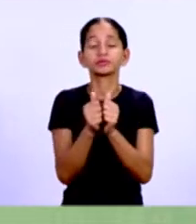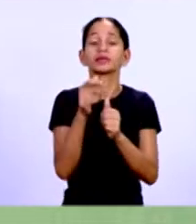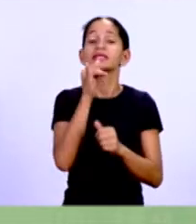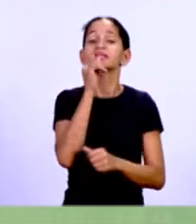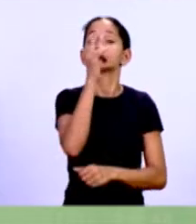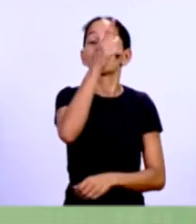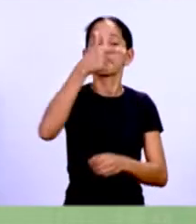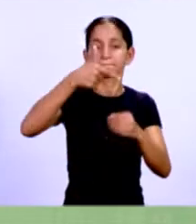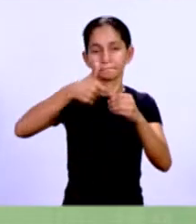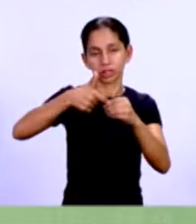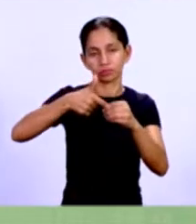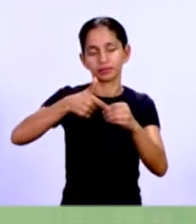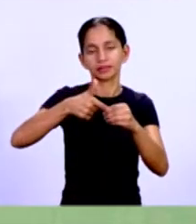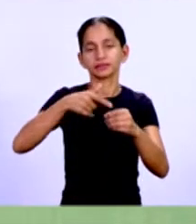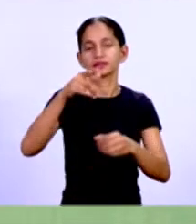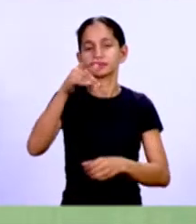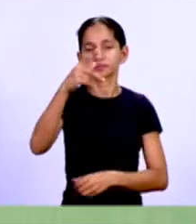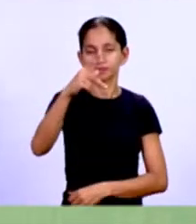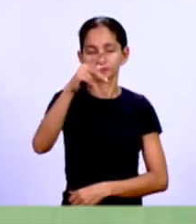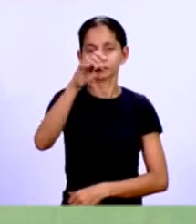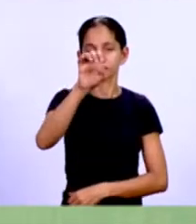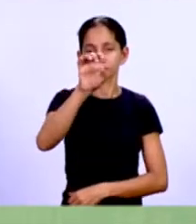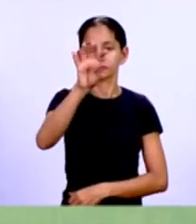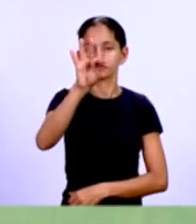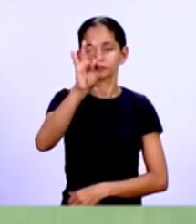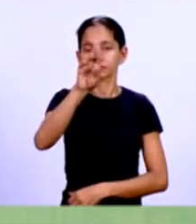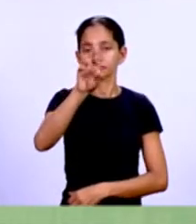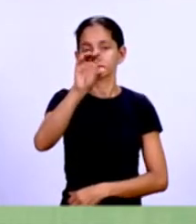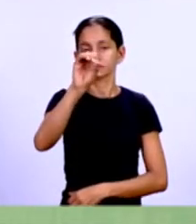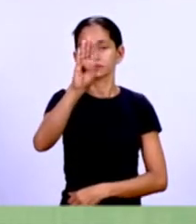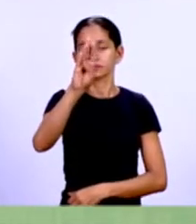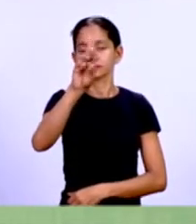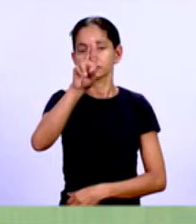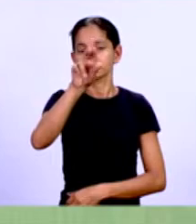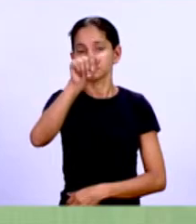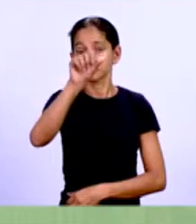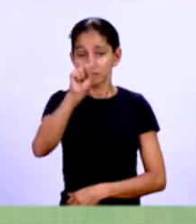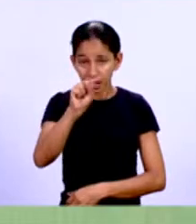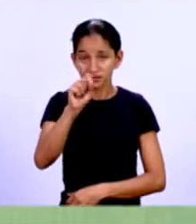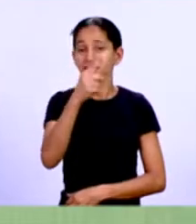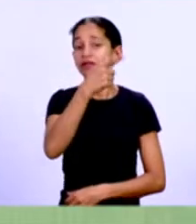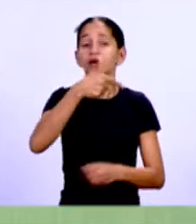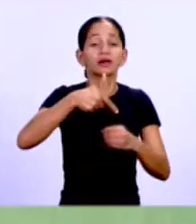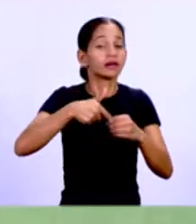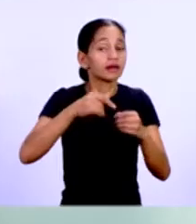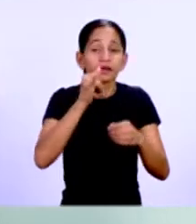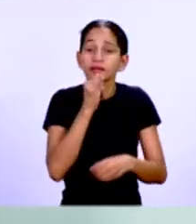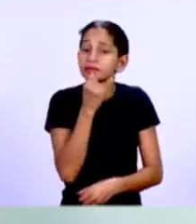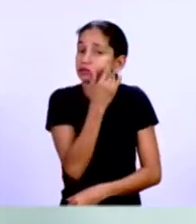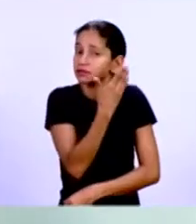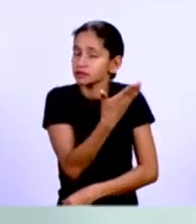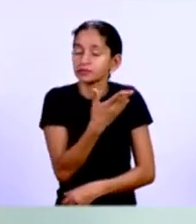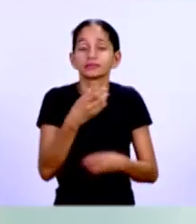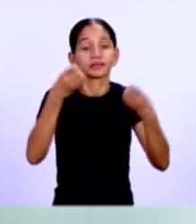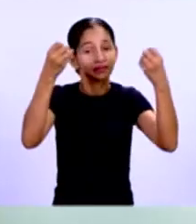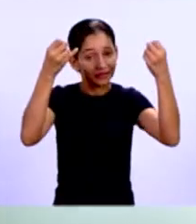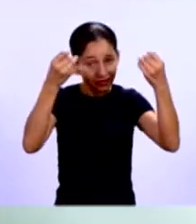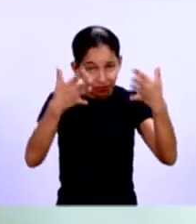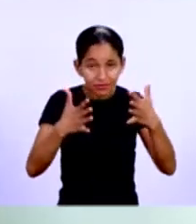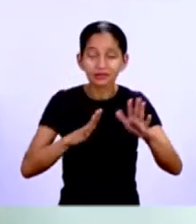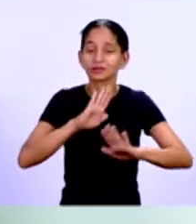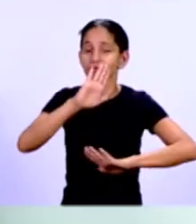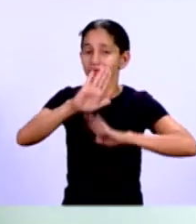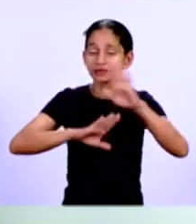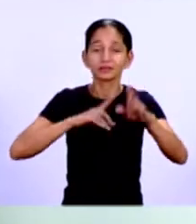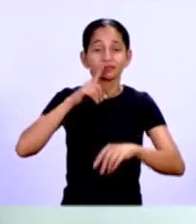exemplo disso. O valor das ações da empresa caíram muito nos últimos meses. Gente, é isso que a gente tem falando. Existem muitos